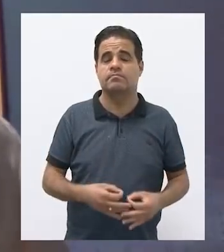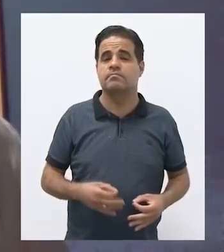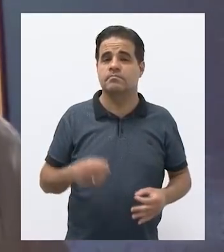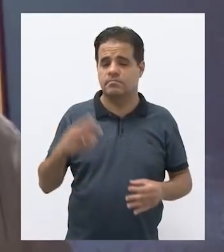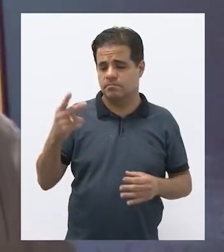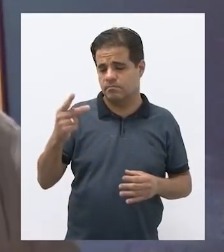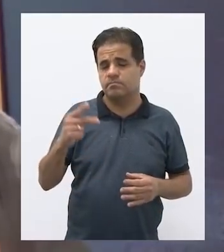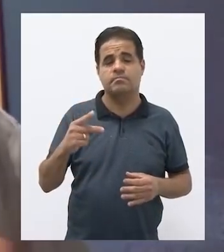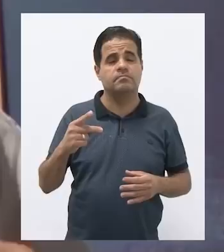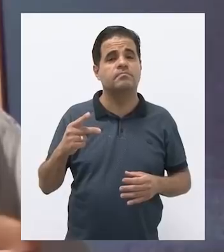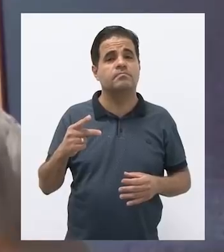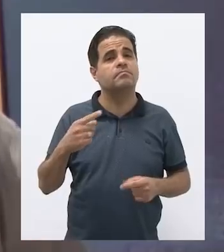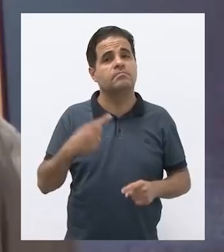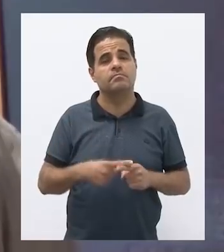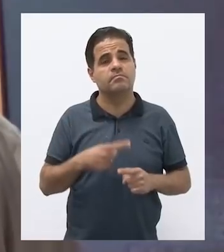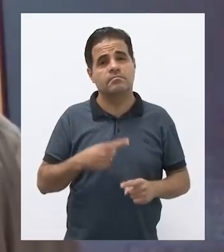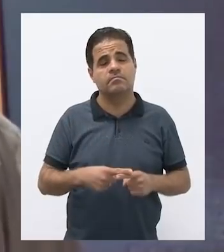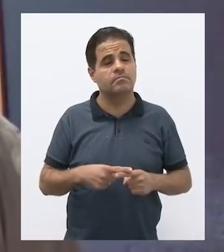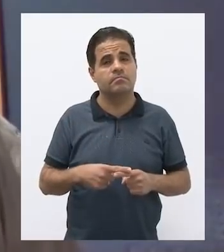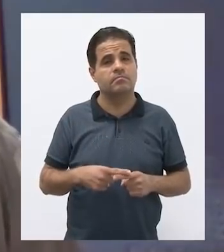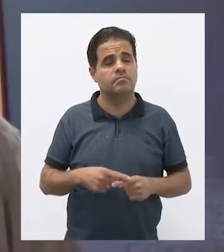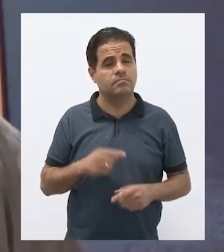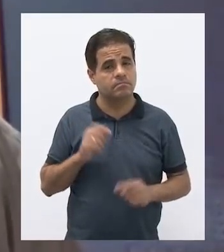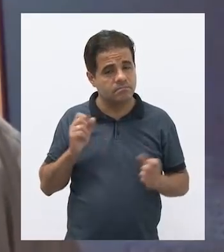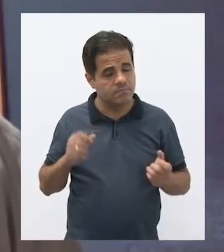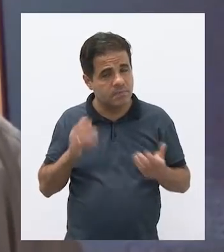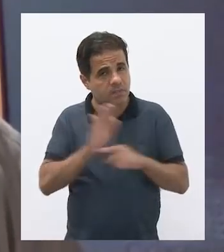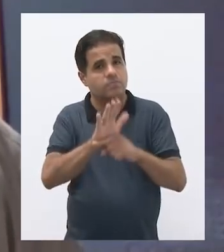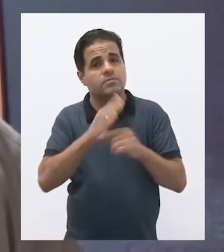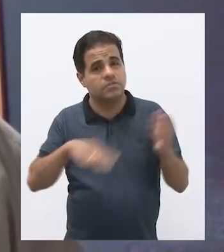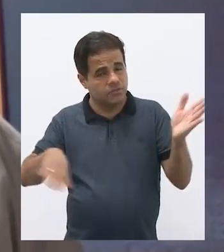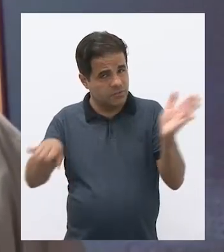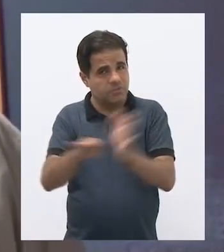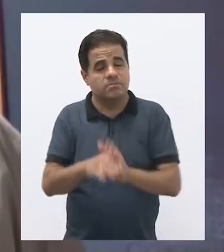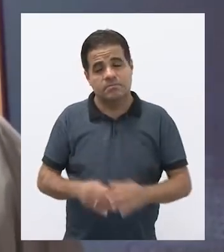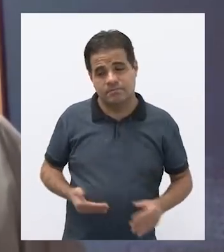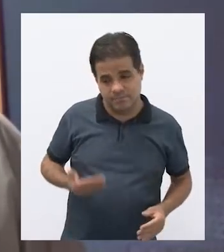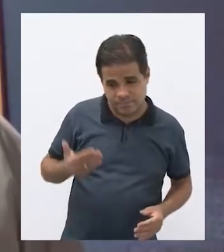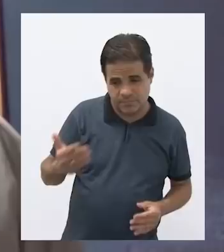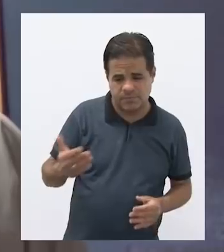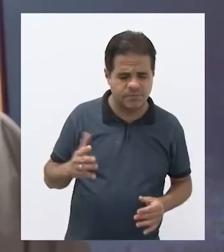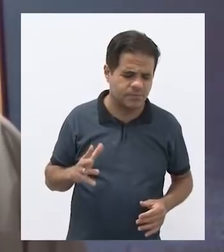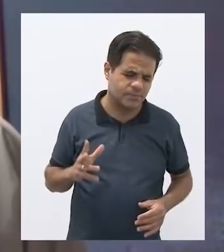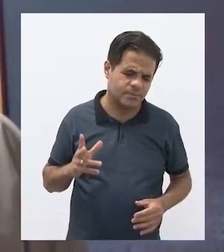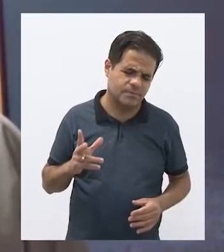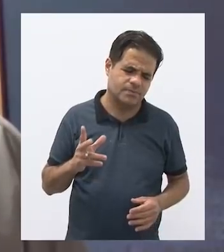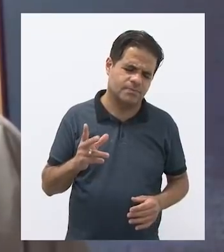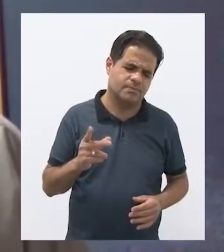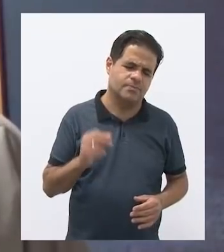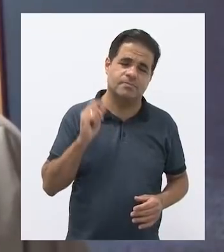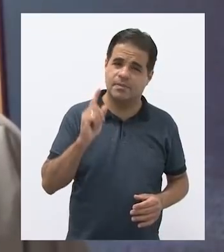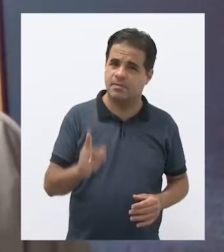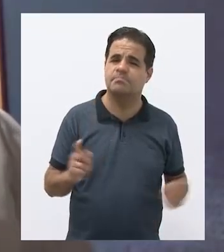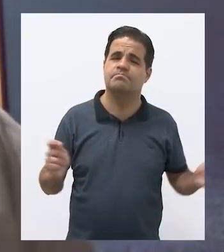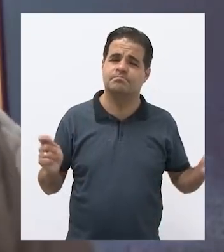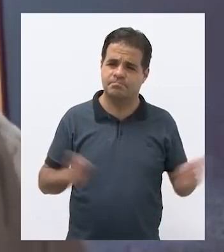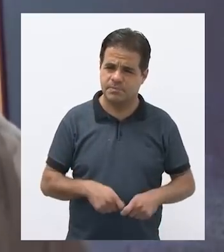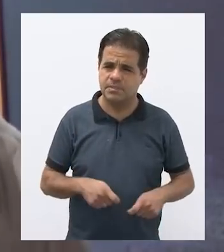segundo plano, porque ela é o que te viabiliza chegar nesse cara. Mas tudo que está ali é possível de ser